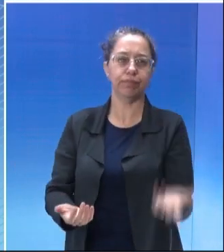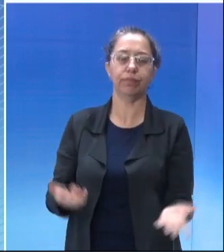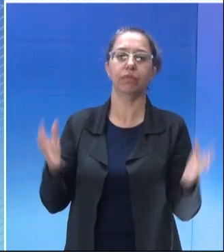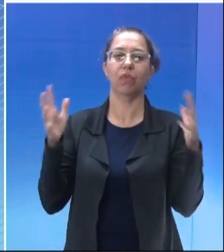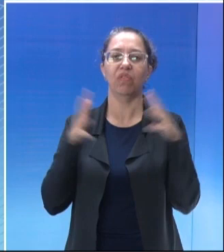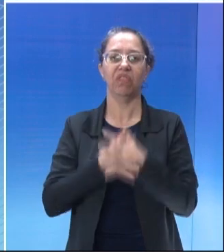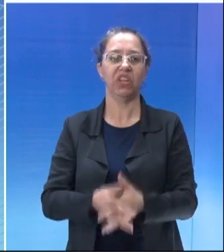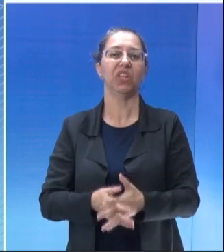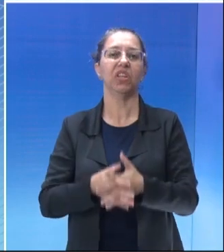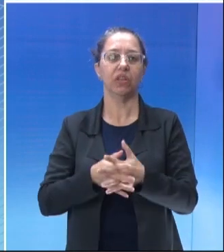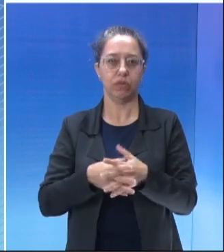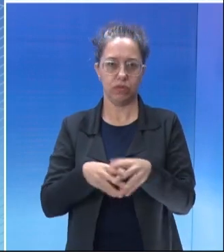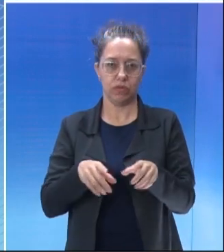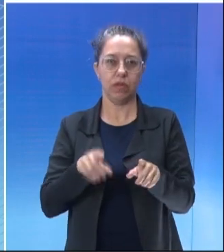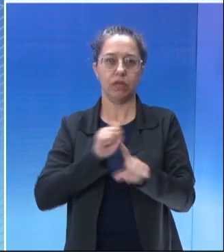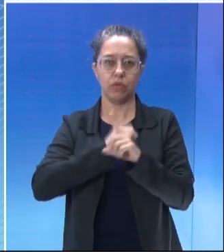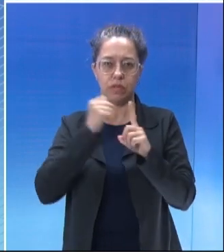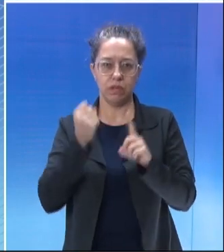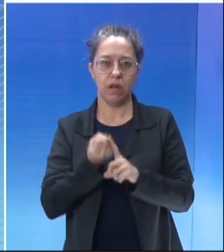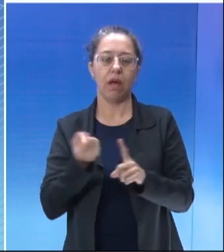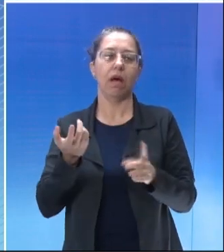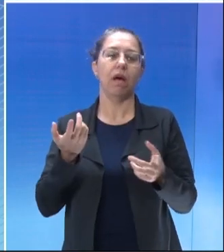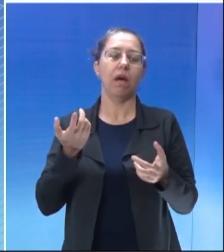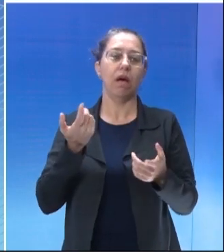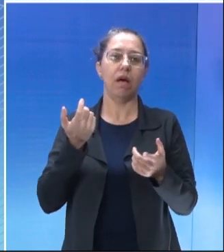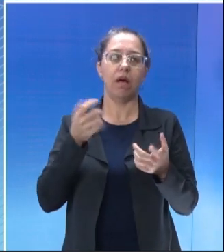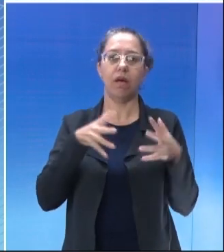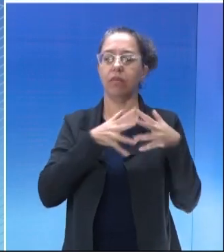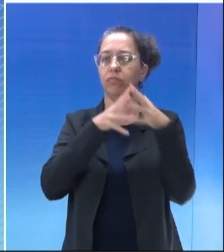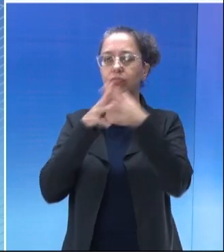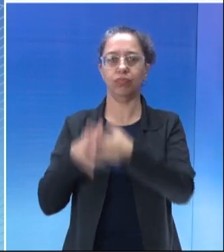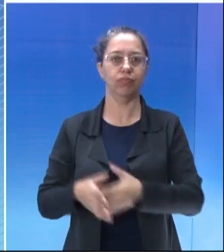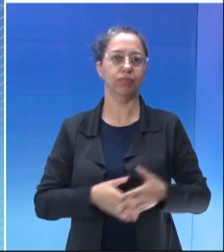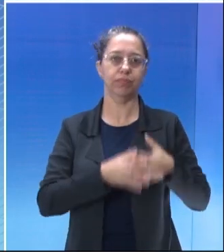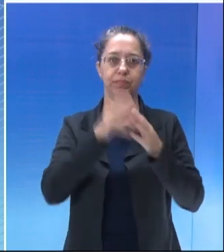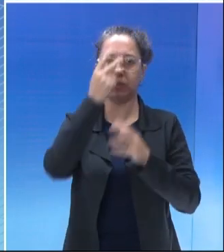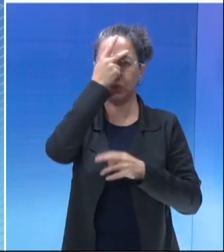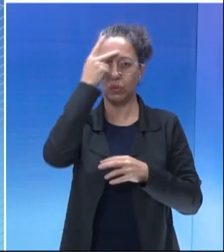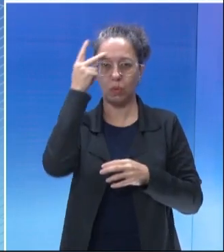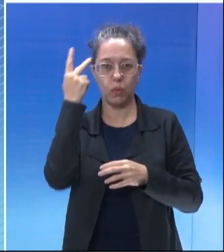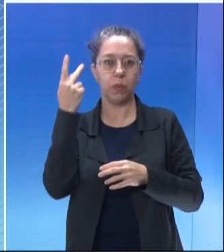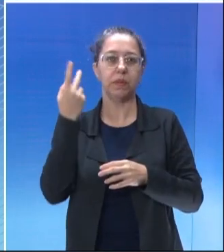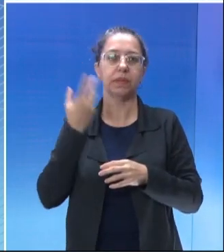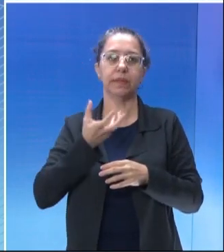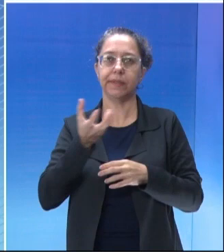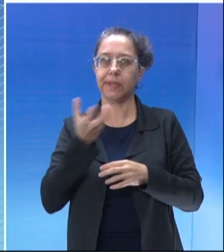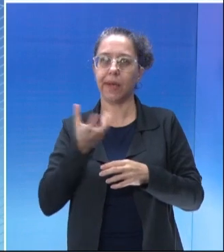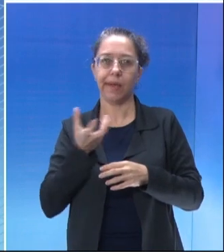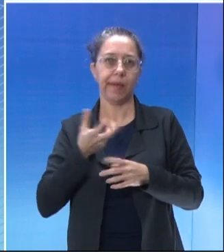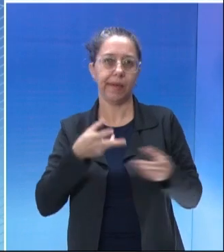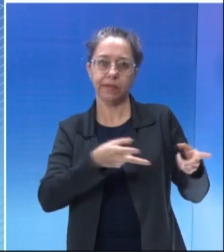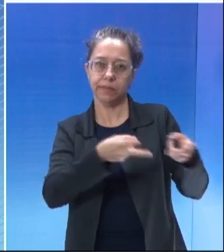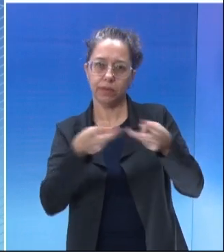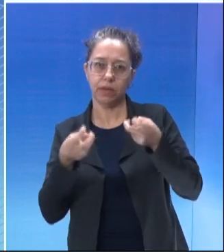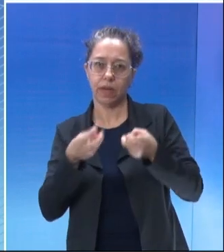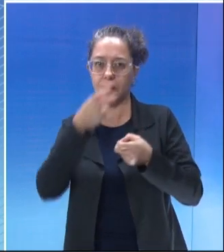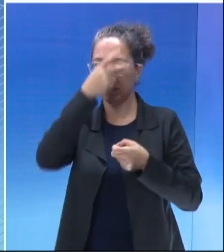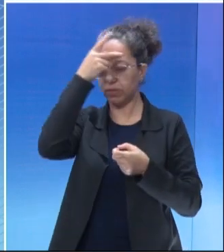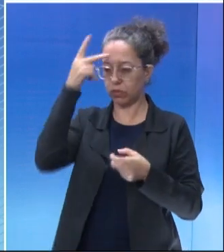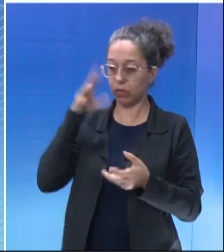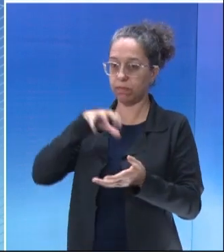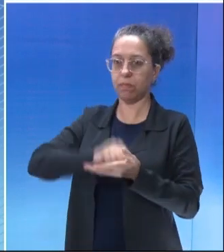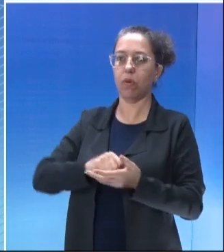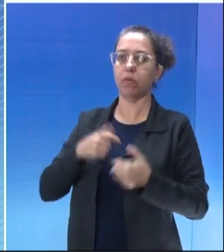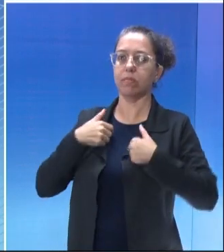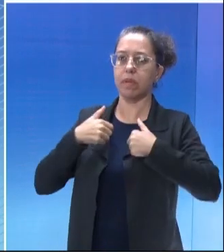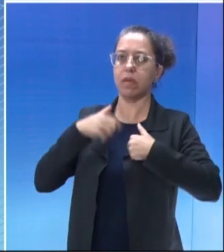sociais, grilagem, né, os conflitos entre grileiros e poceiros, principalmente na região norte, e que o aluno